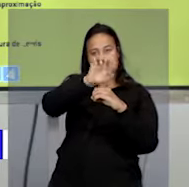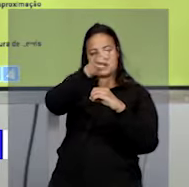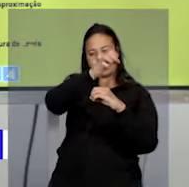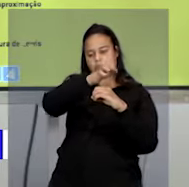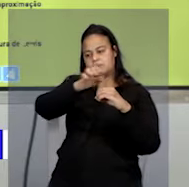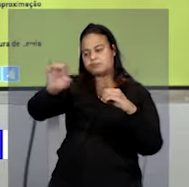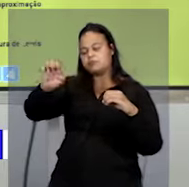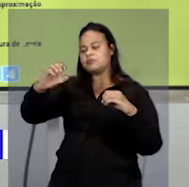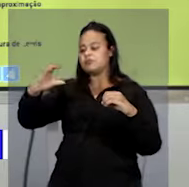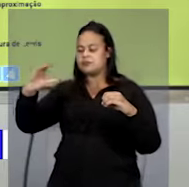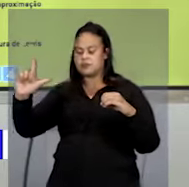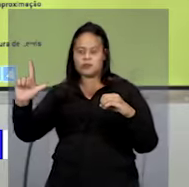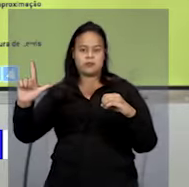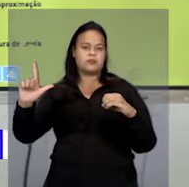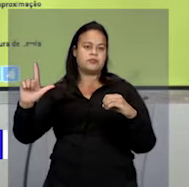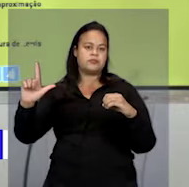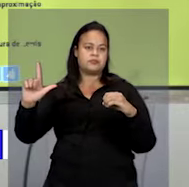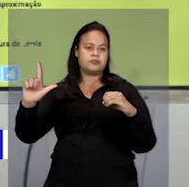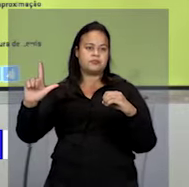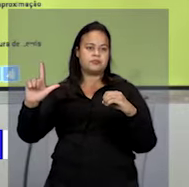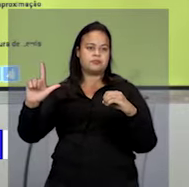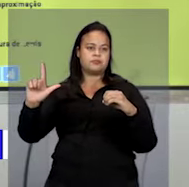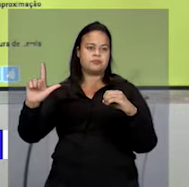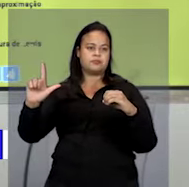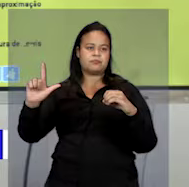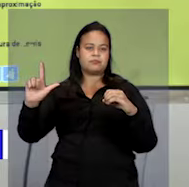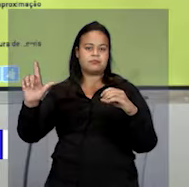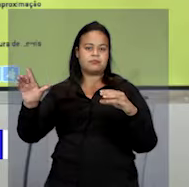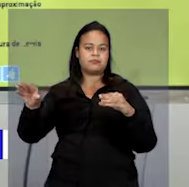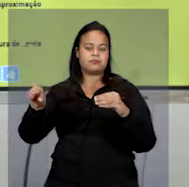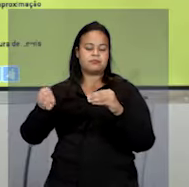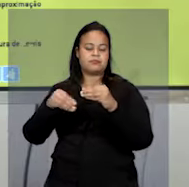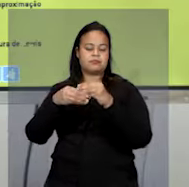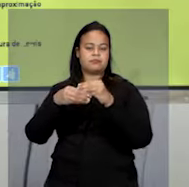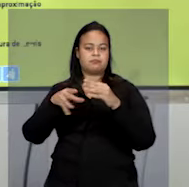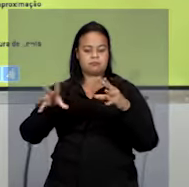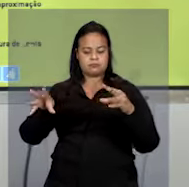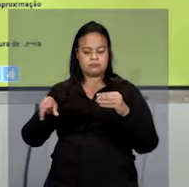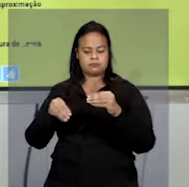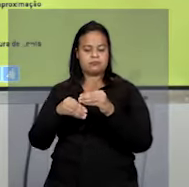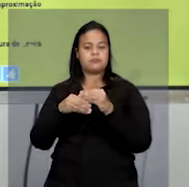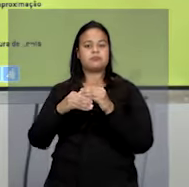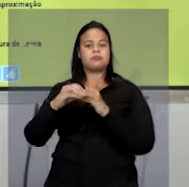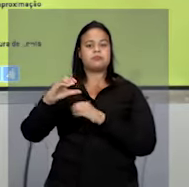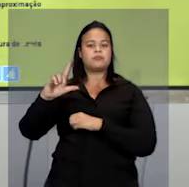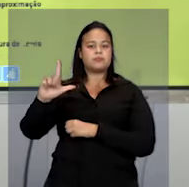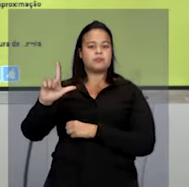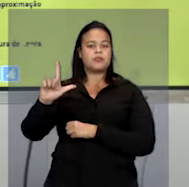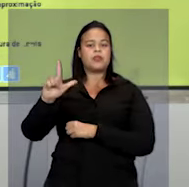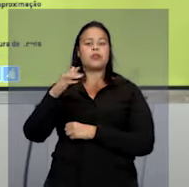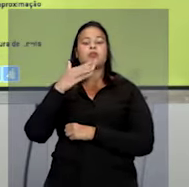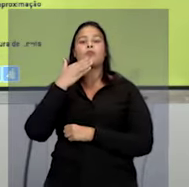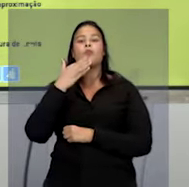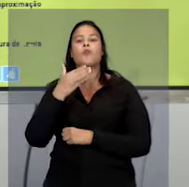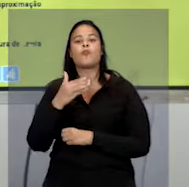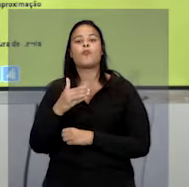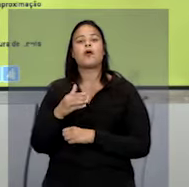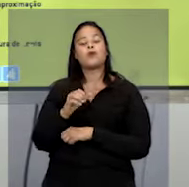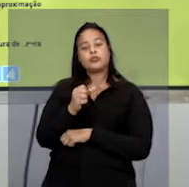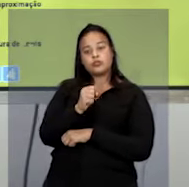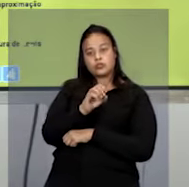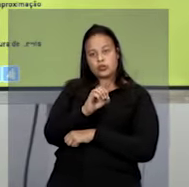ser capturado pelo cloro. Então ele faz parte agora muito mais próximo ao cloro, de forma que o sódio